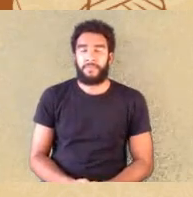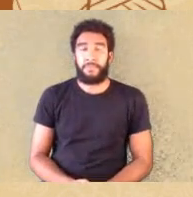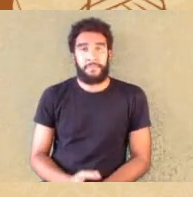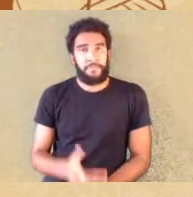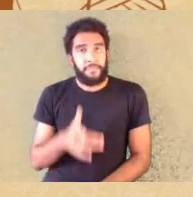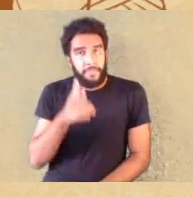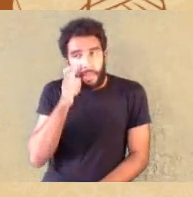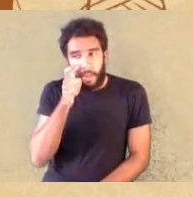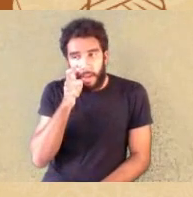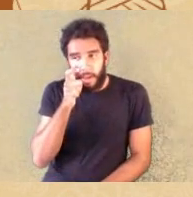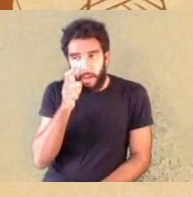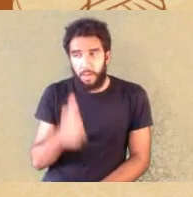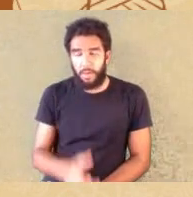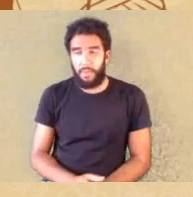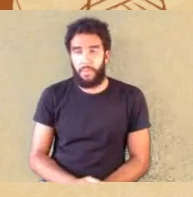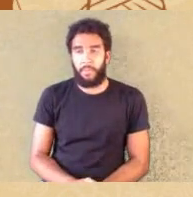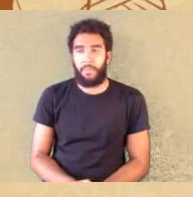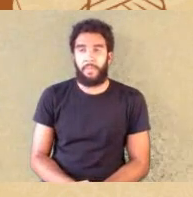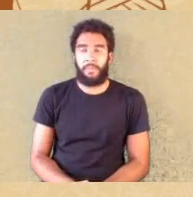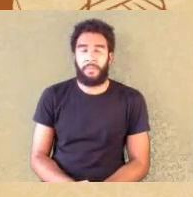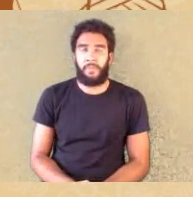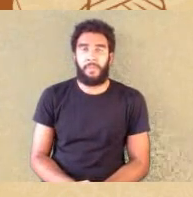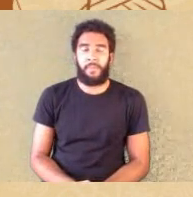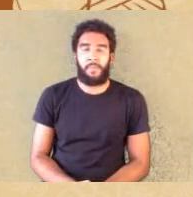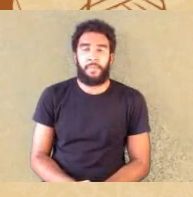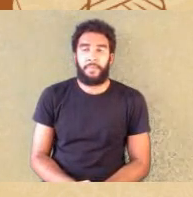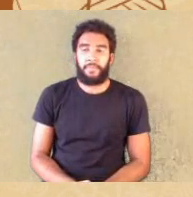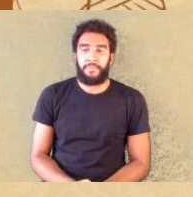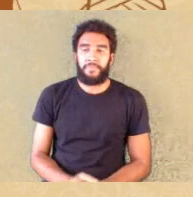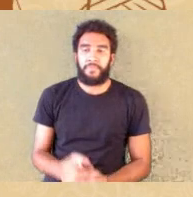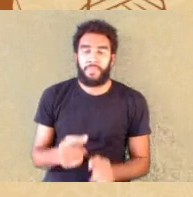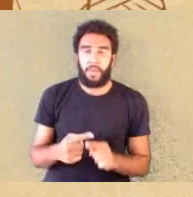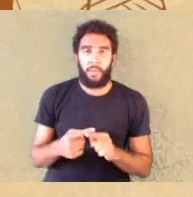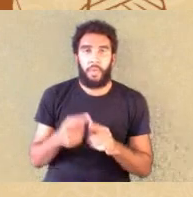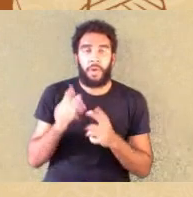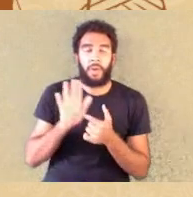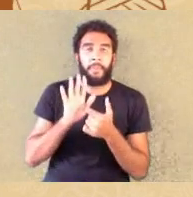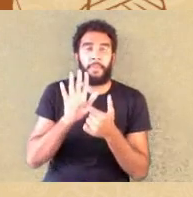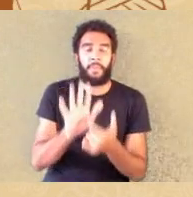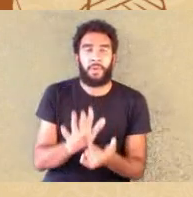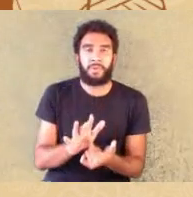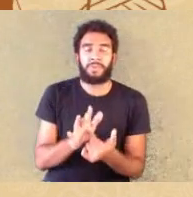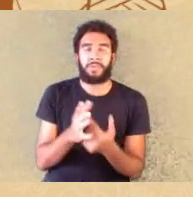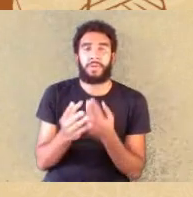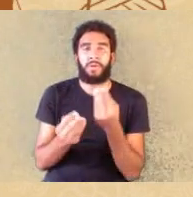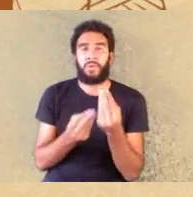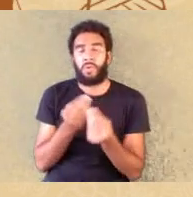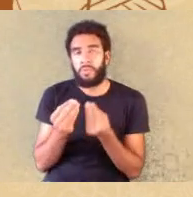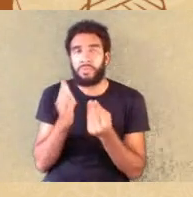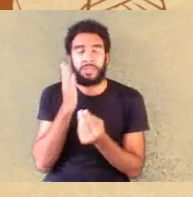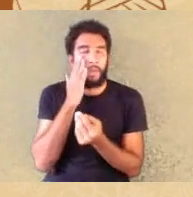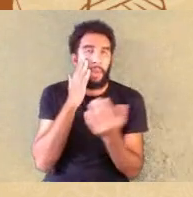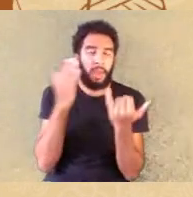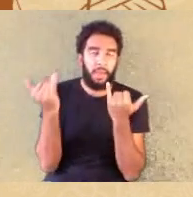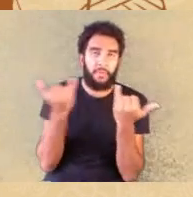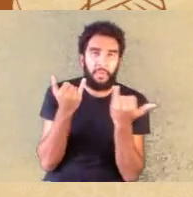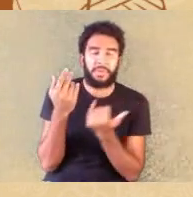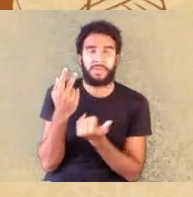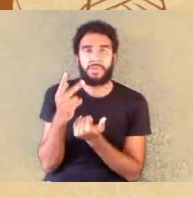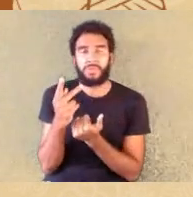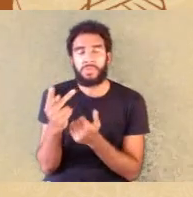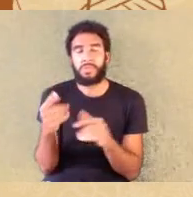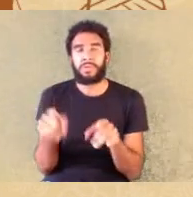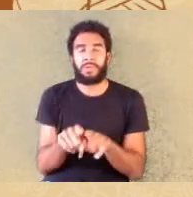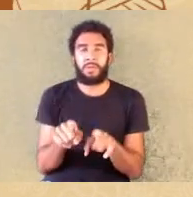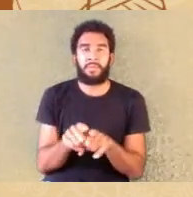como ele mostra como aquela cultura se auto-organiza para poder cuidar dos seus, da saúde mental dos seus